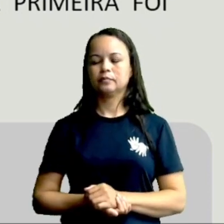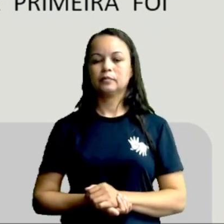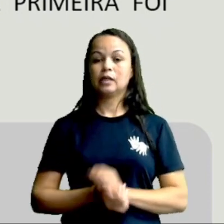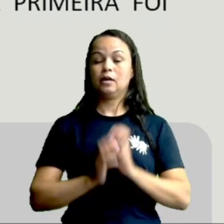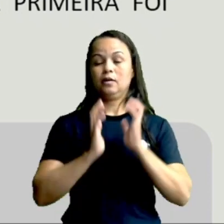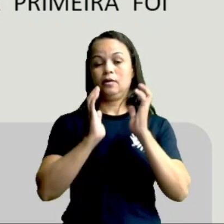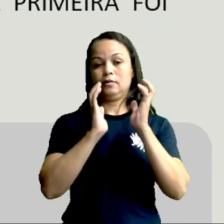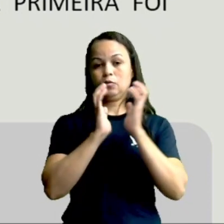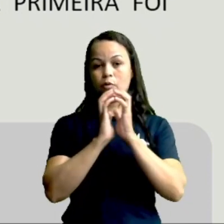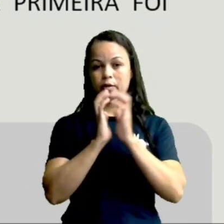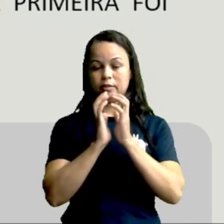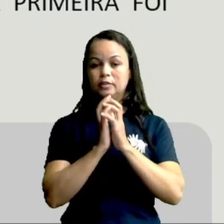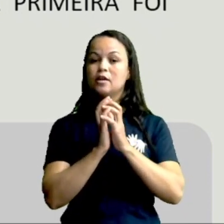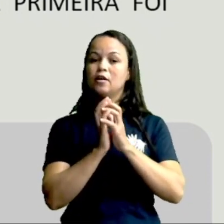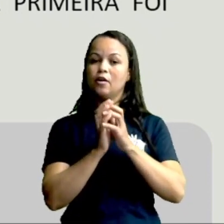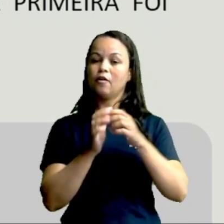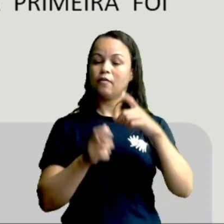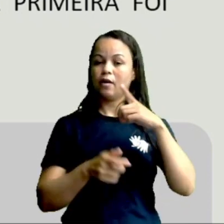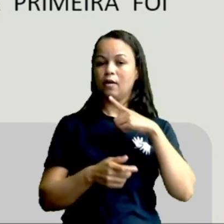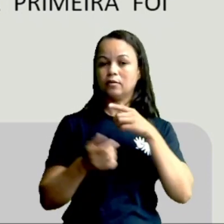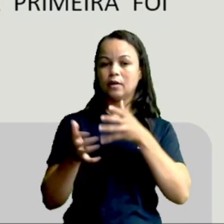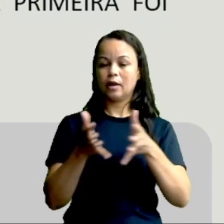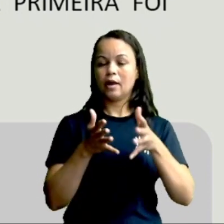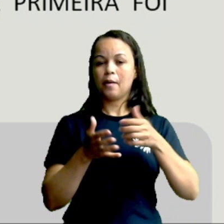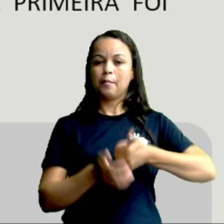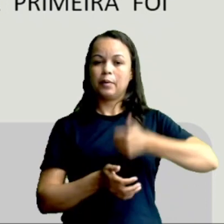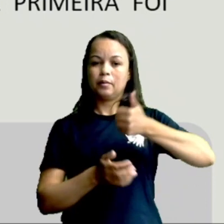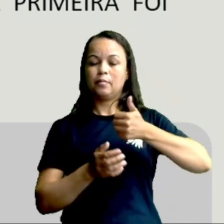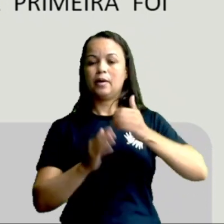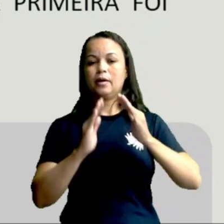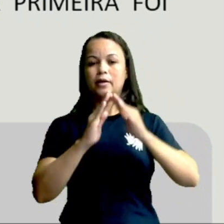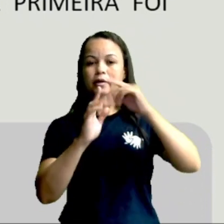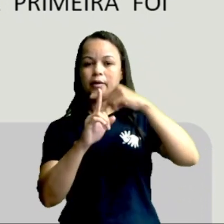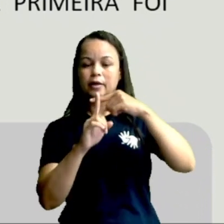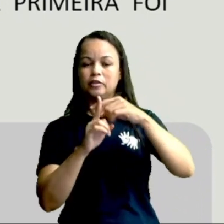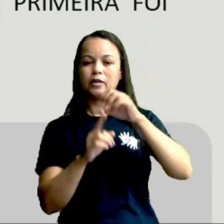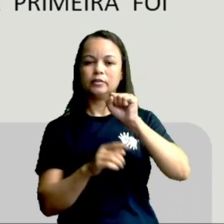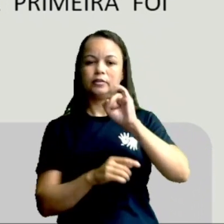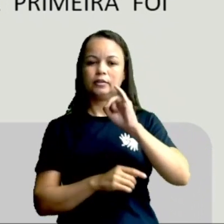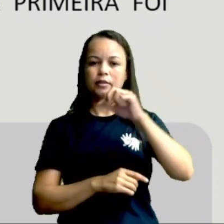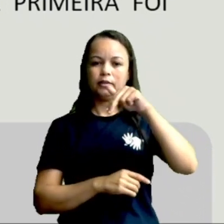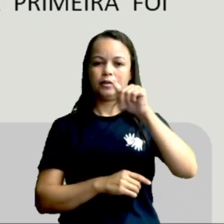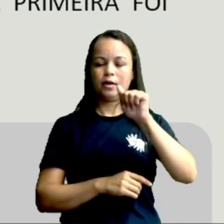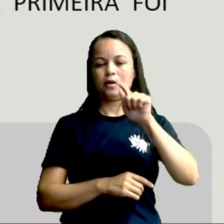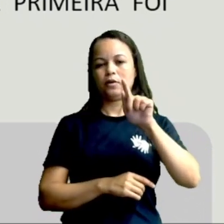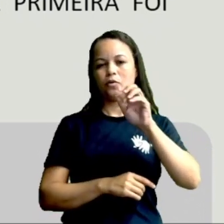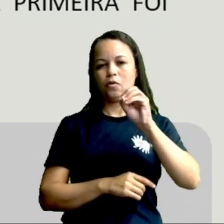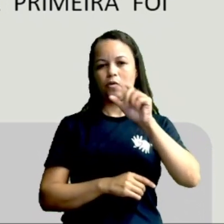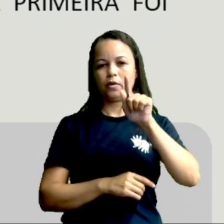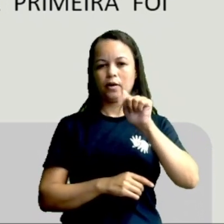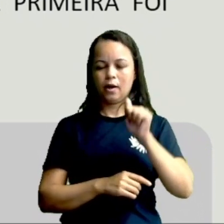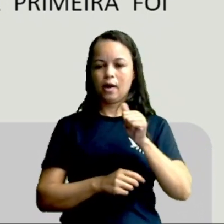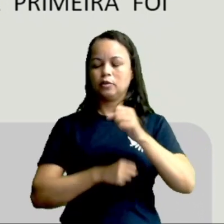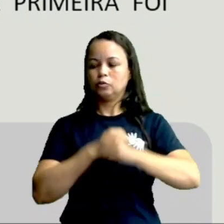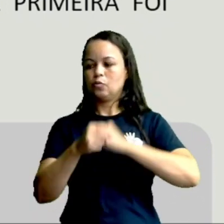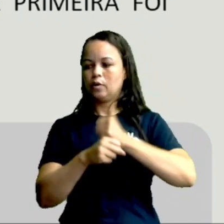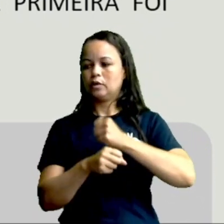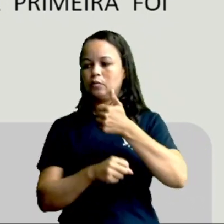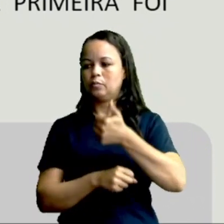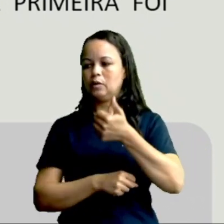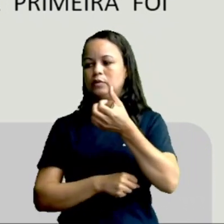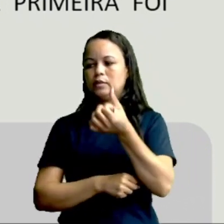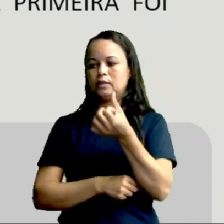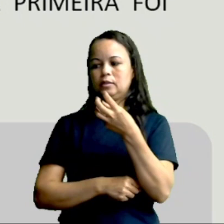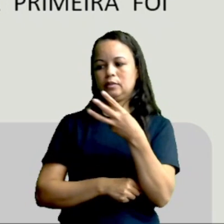no Recife se estabeleceu a primeira sinagoga das Américas em 1630. A bandeira